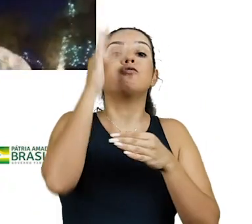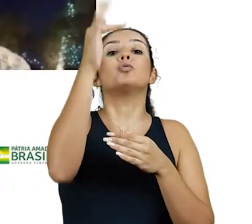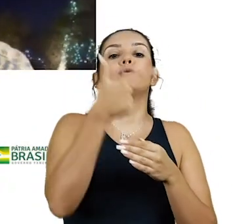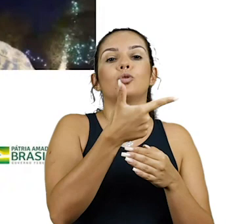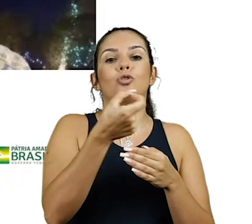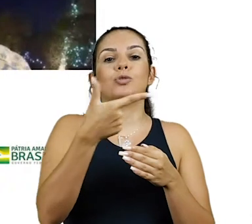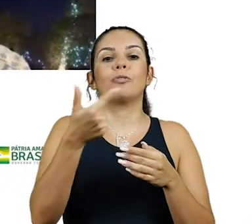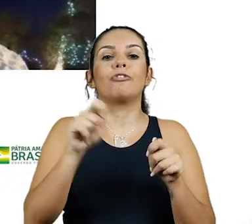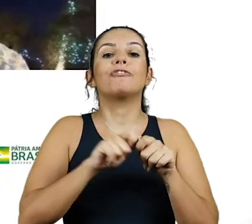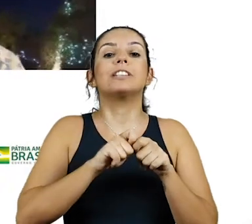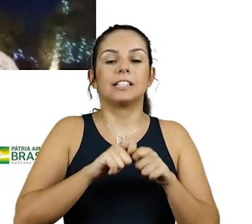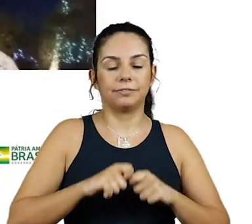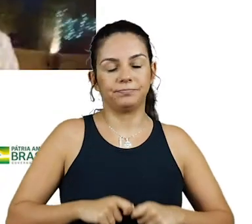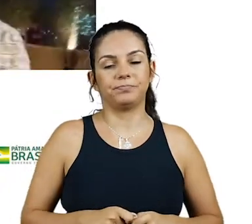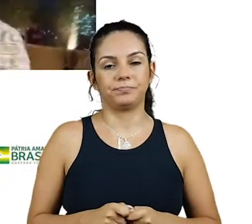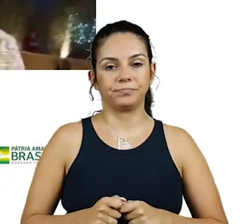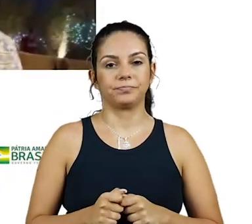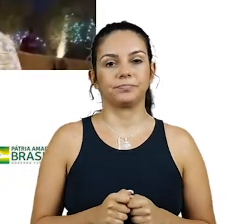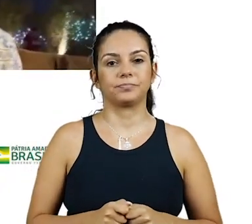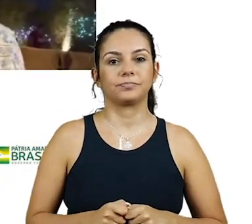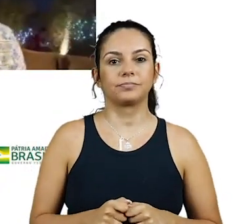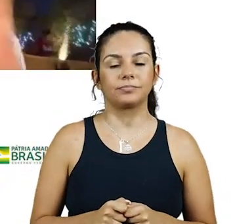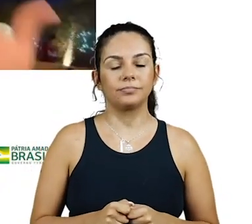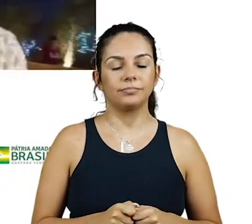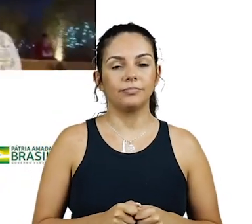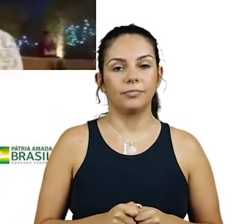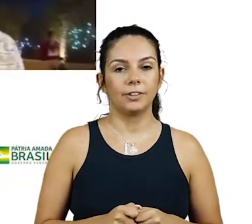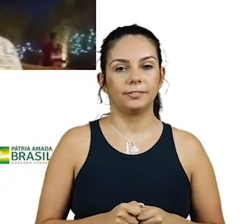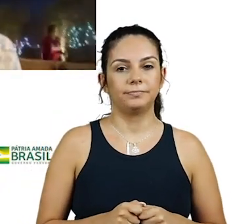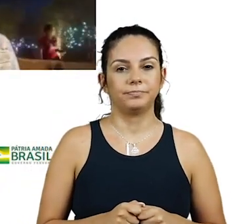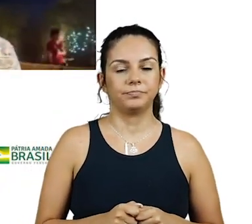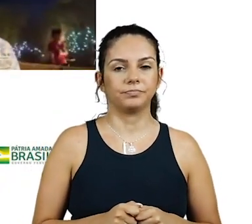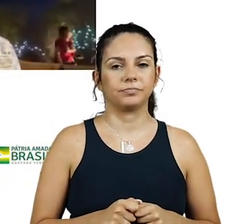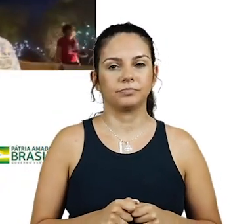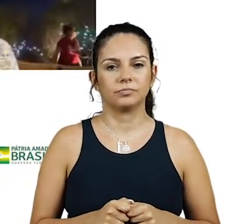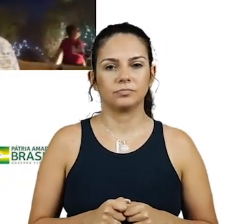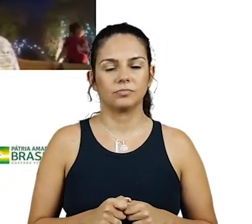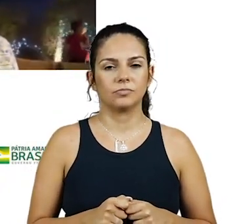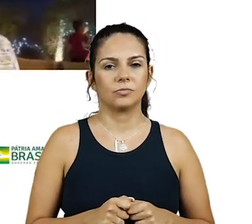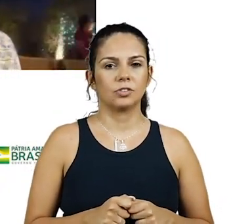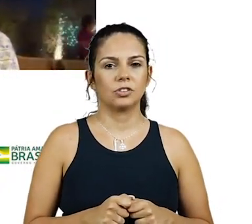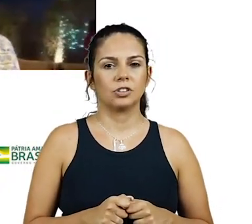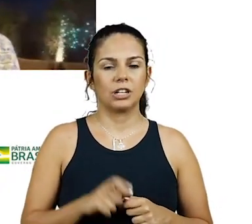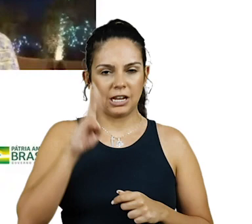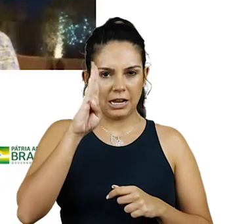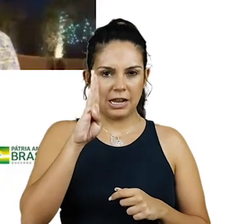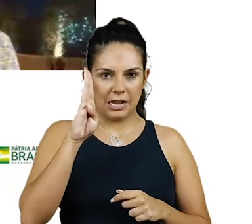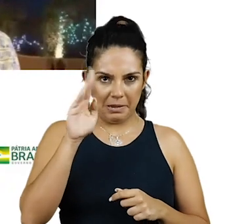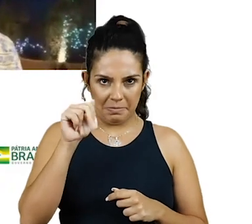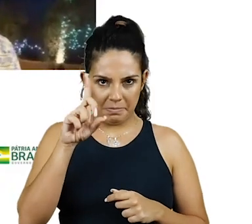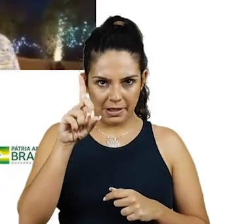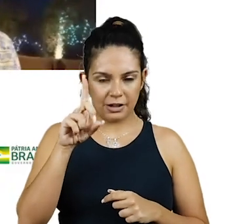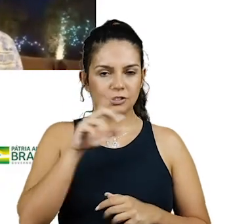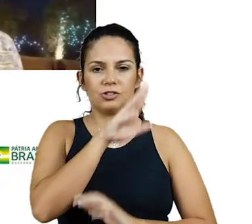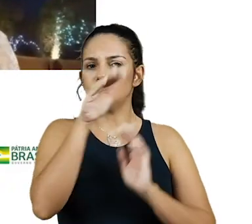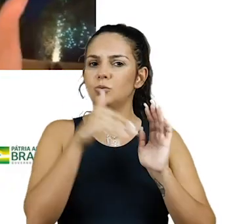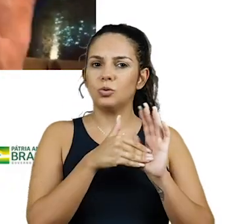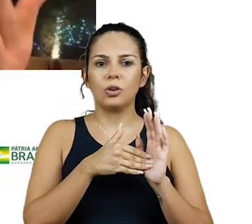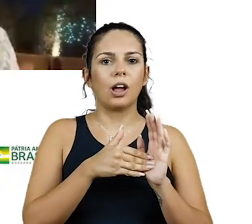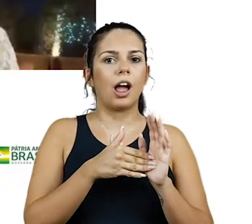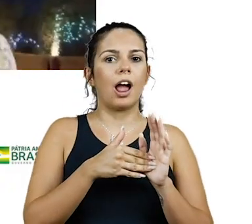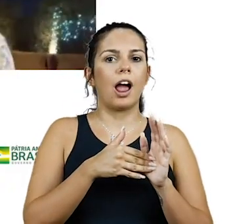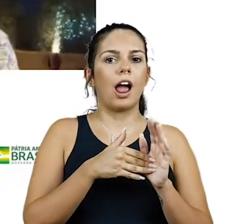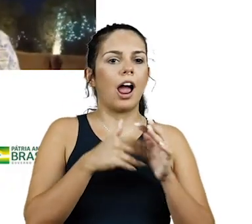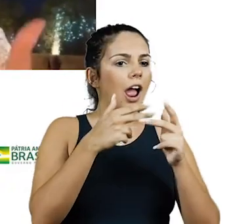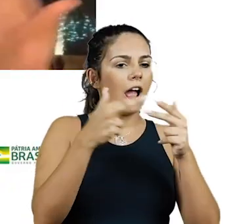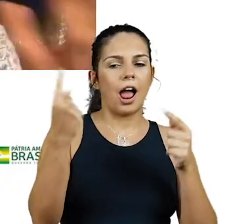que já está chegando, não tem nem isso. Mas, fora o negócio da Band, cara, apareceram 1000